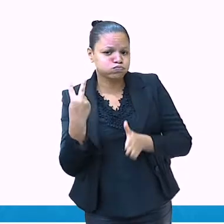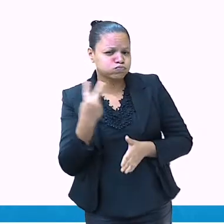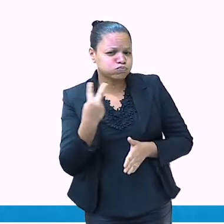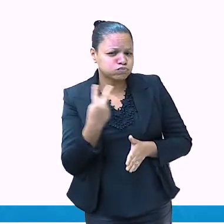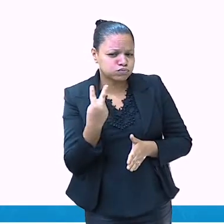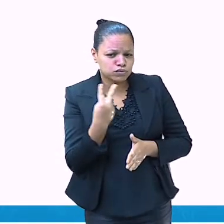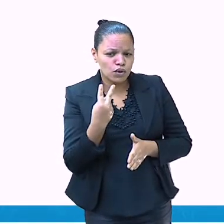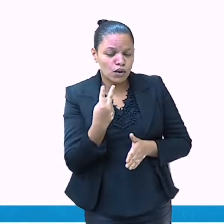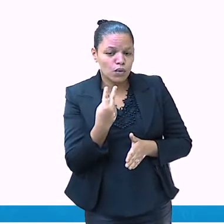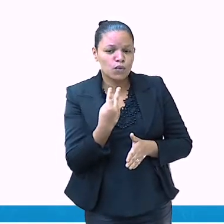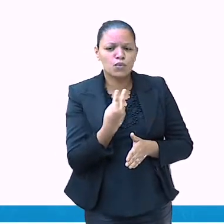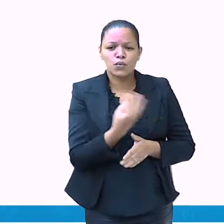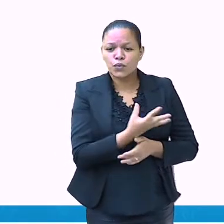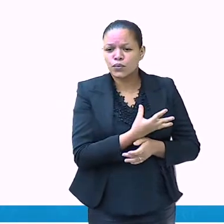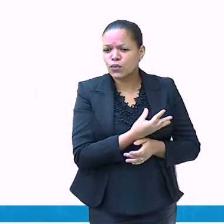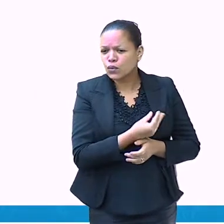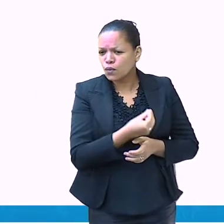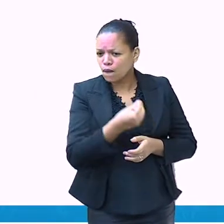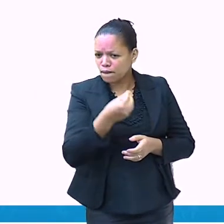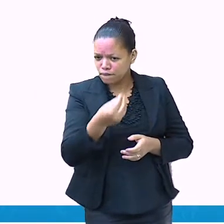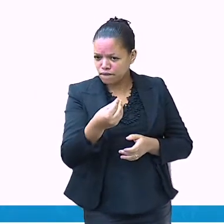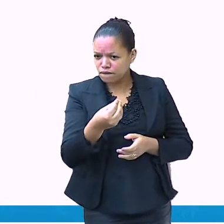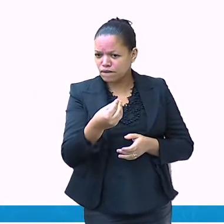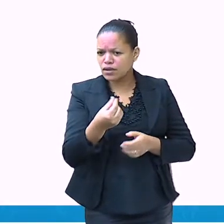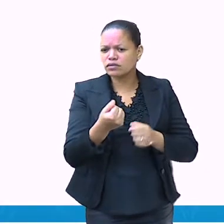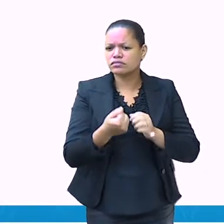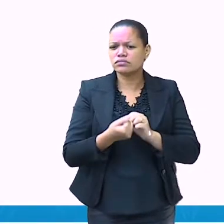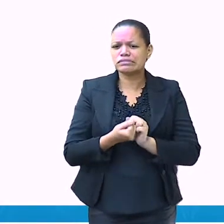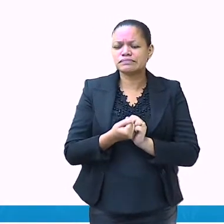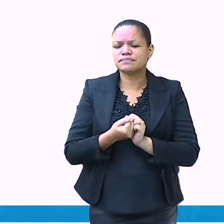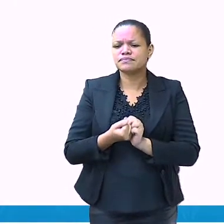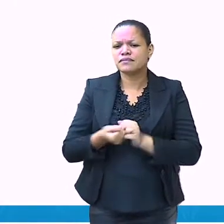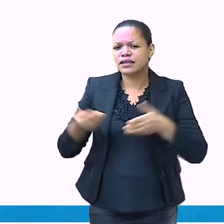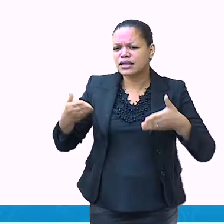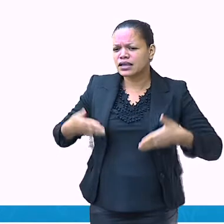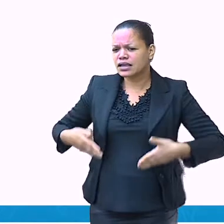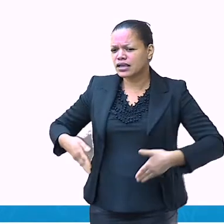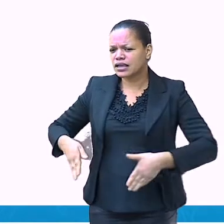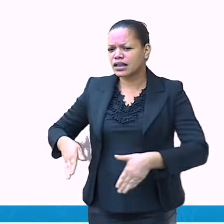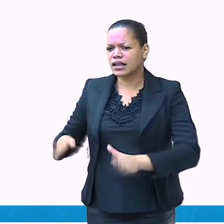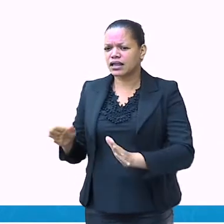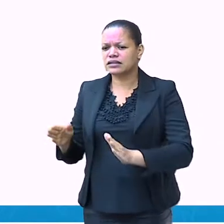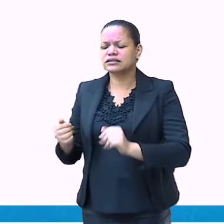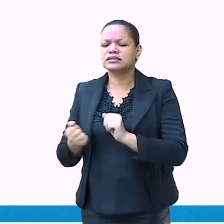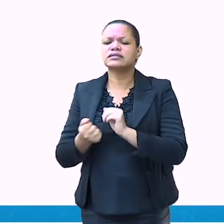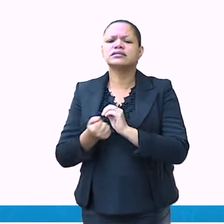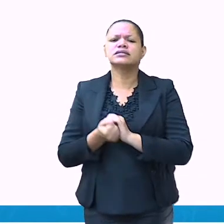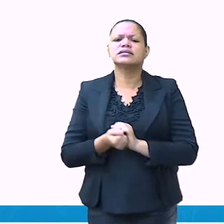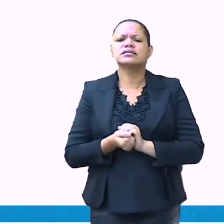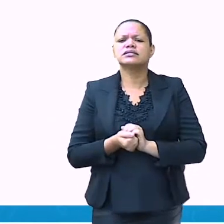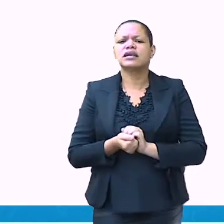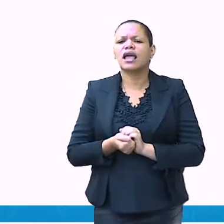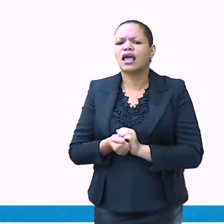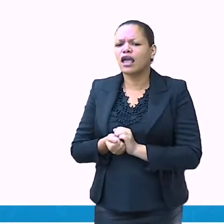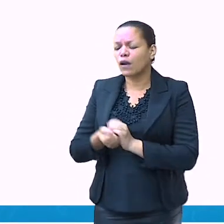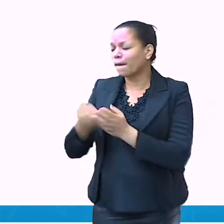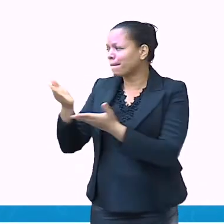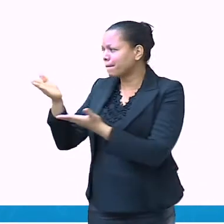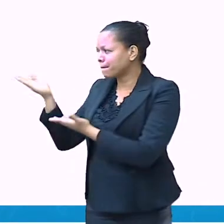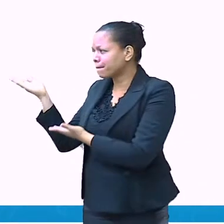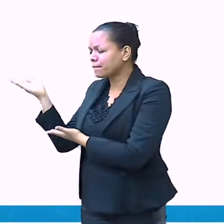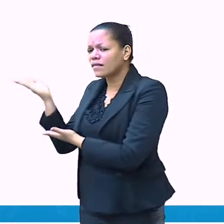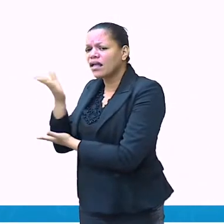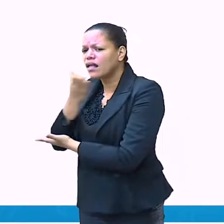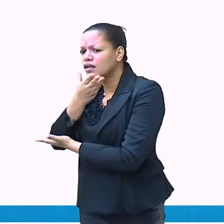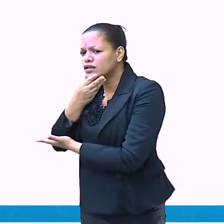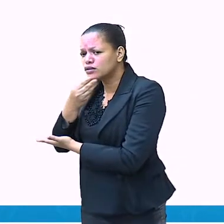a segunda criança, do pai do reverendo, que é o Martin Luther King